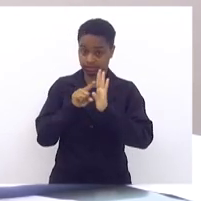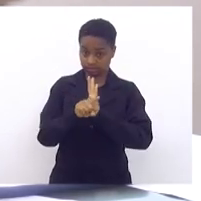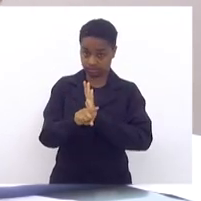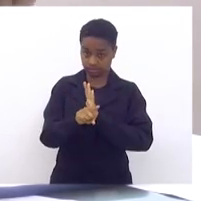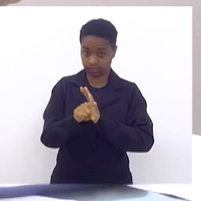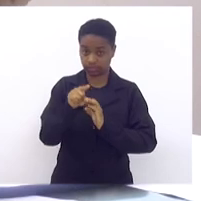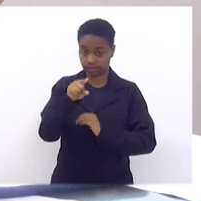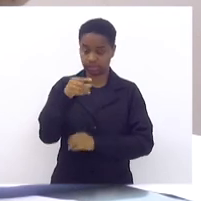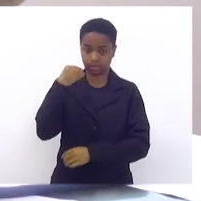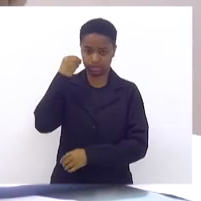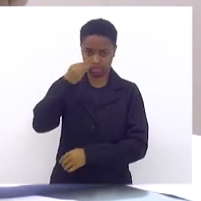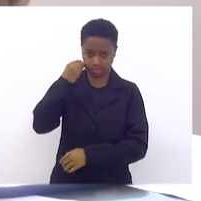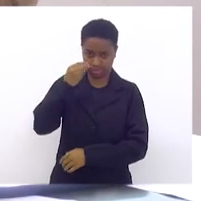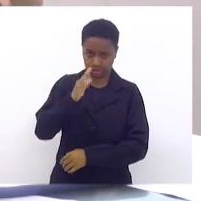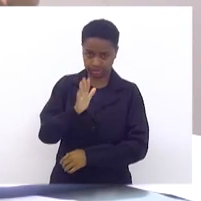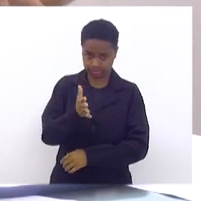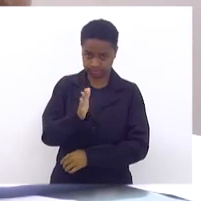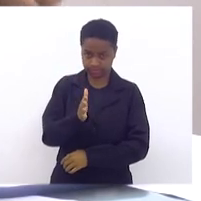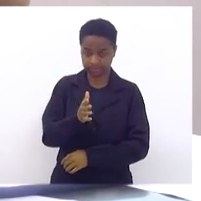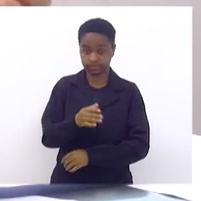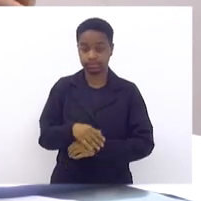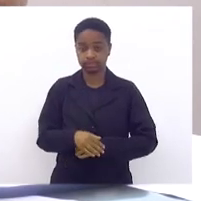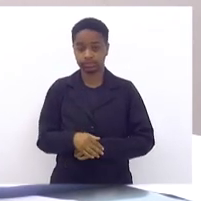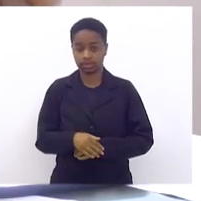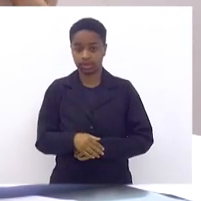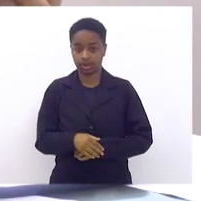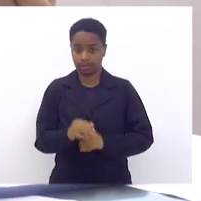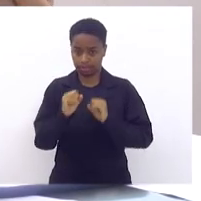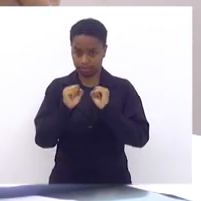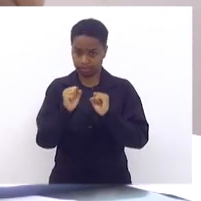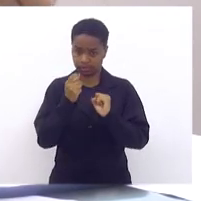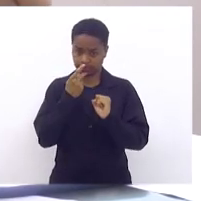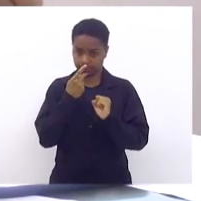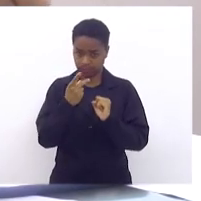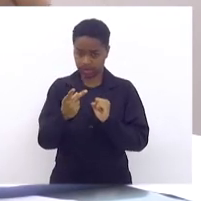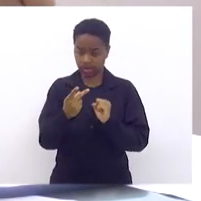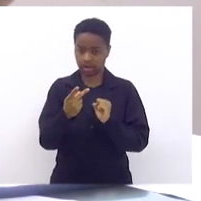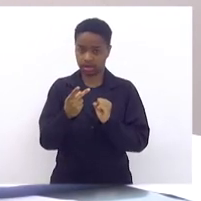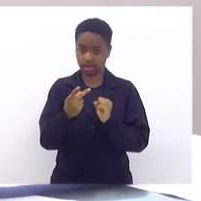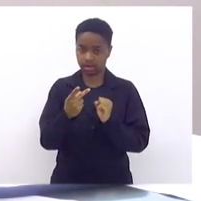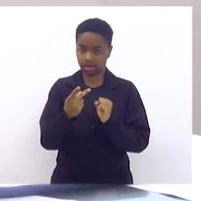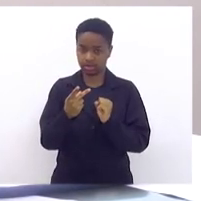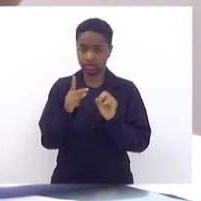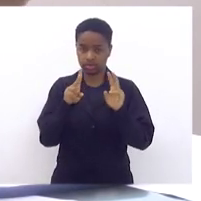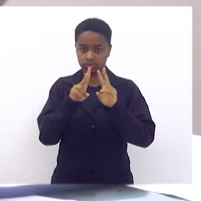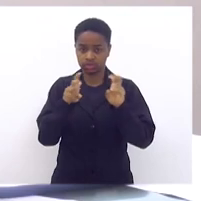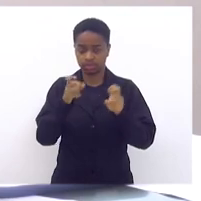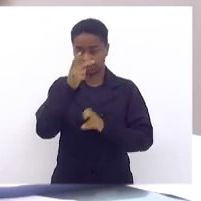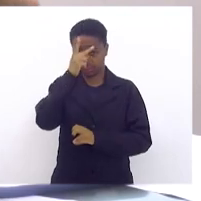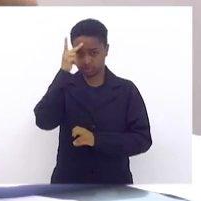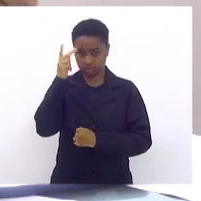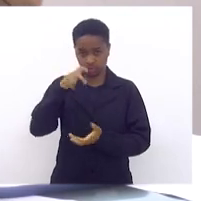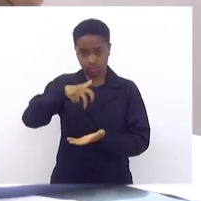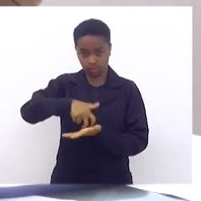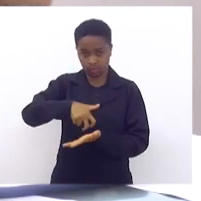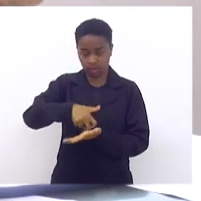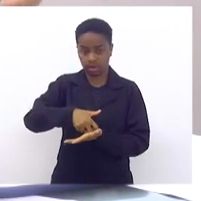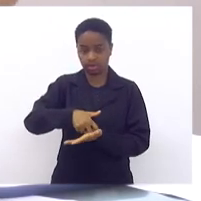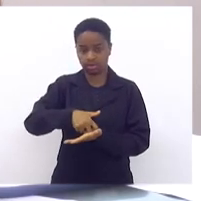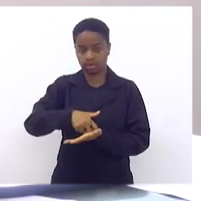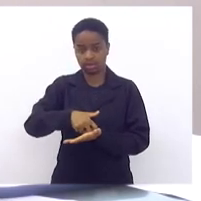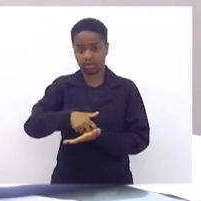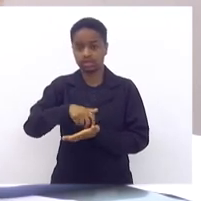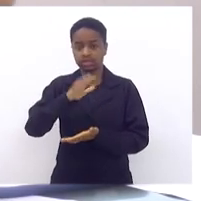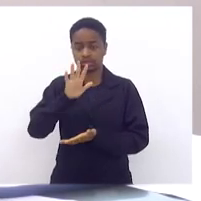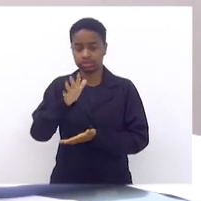sua experiência, a senhora pode citar casos de alguém que tenha sido condenado, que já tenha